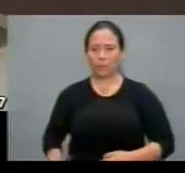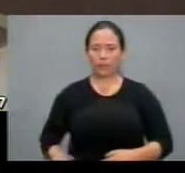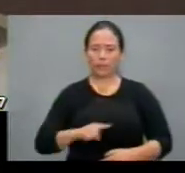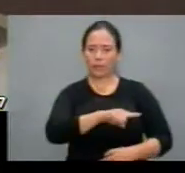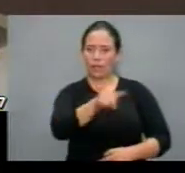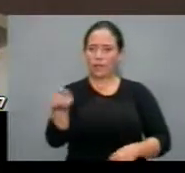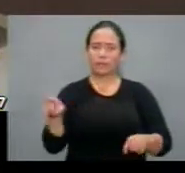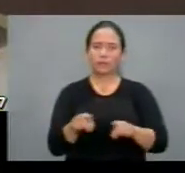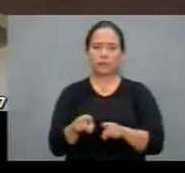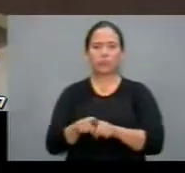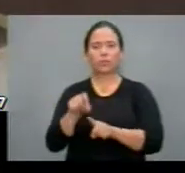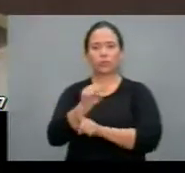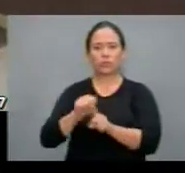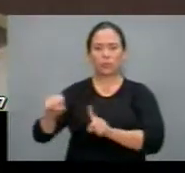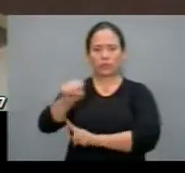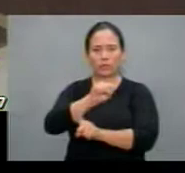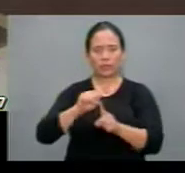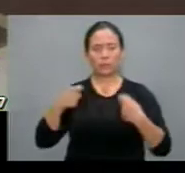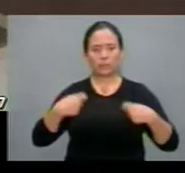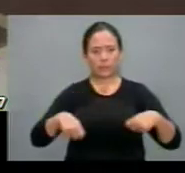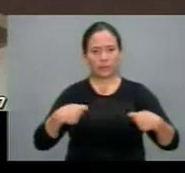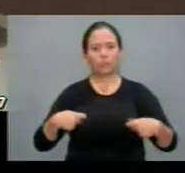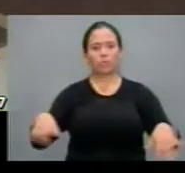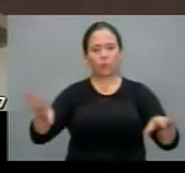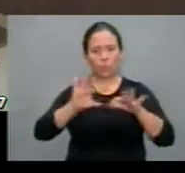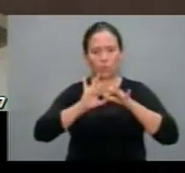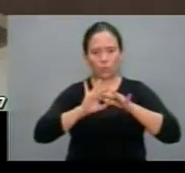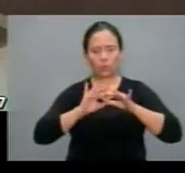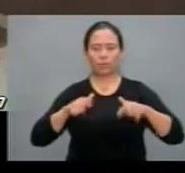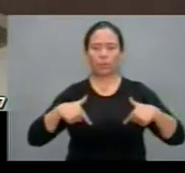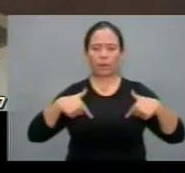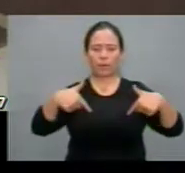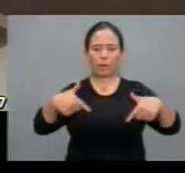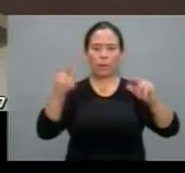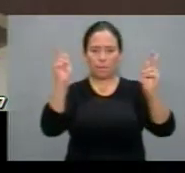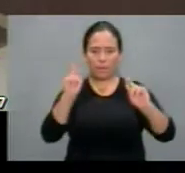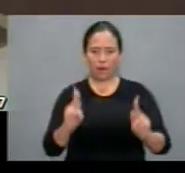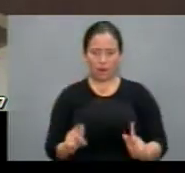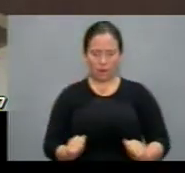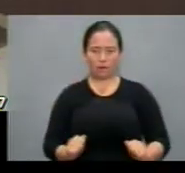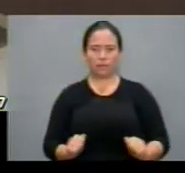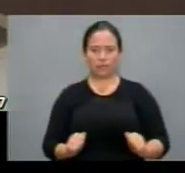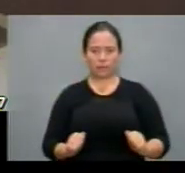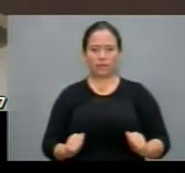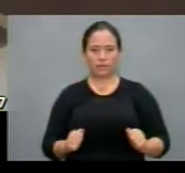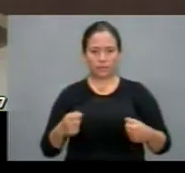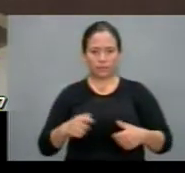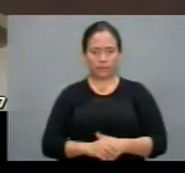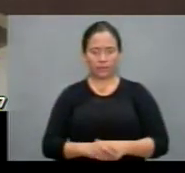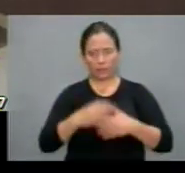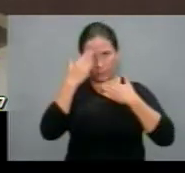sociedade cearense para que nós nos irmanemos a levar paz ao campo. A paz é fruto da justiça. Muito obrigado.